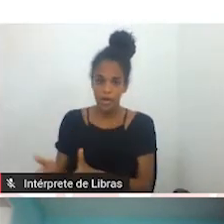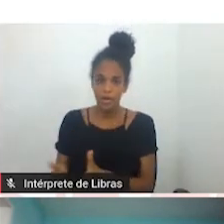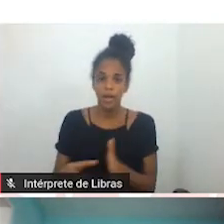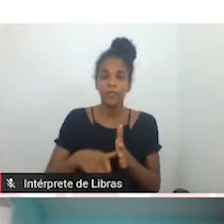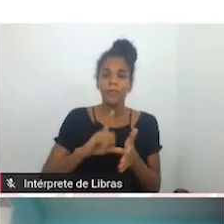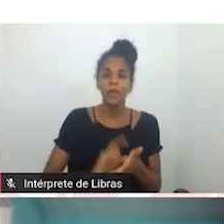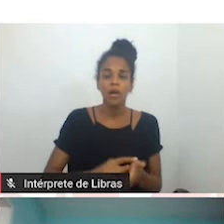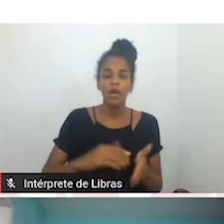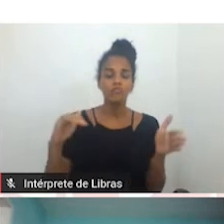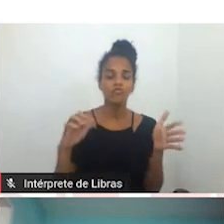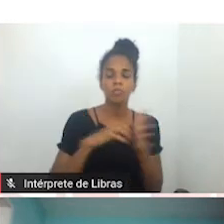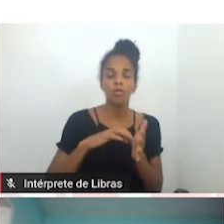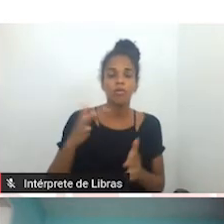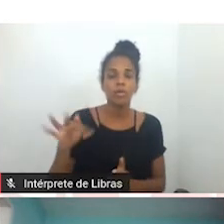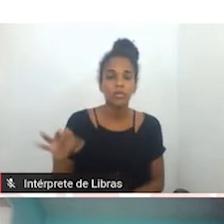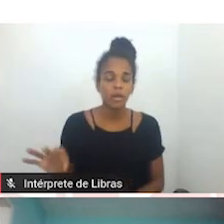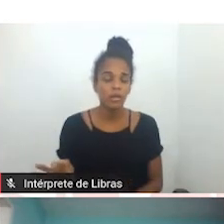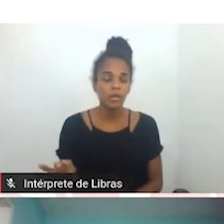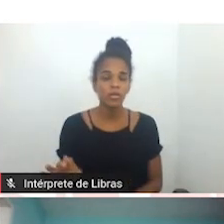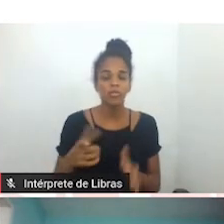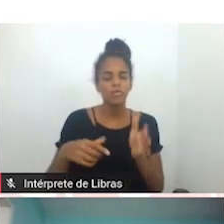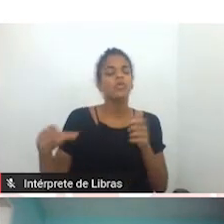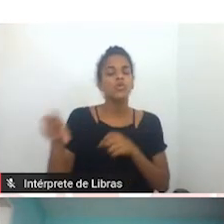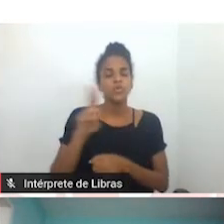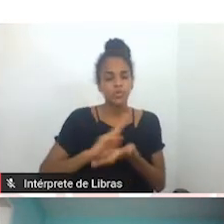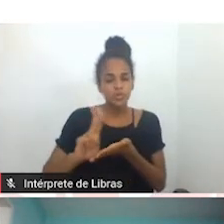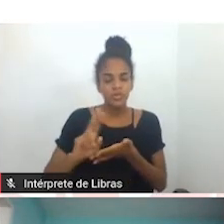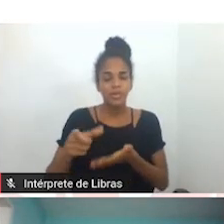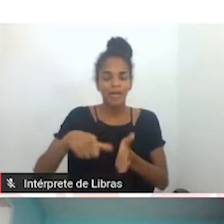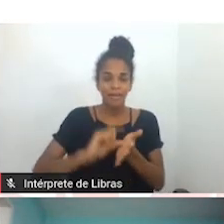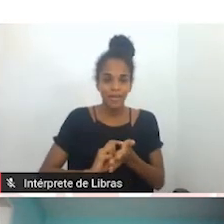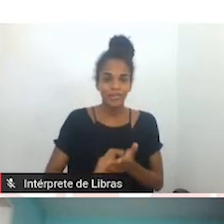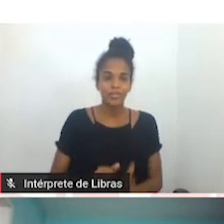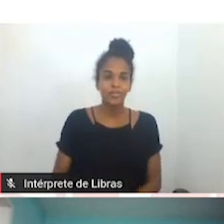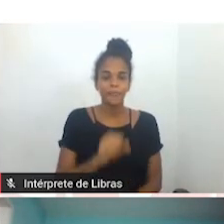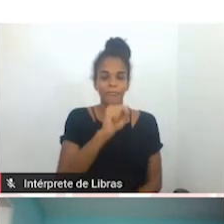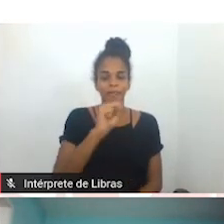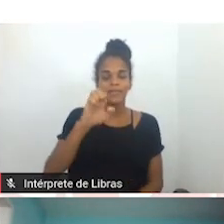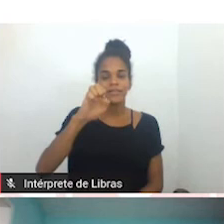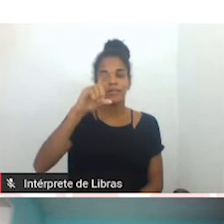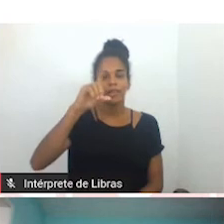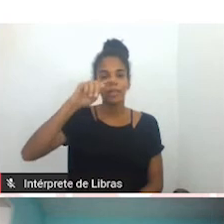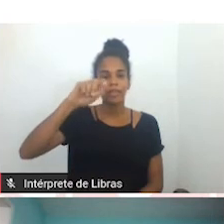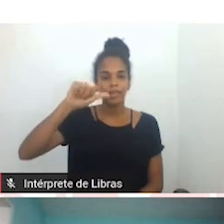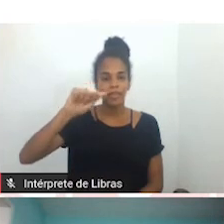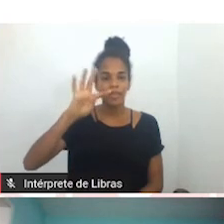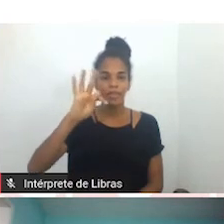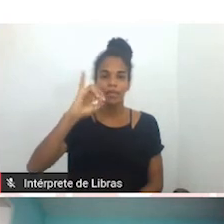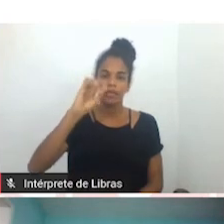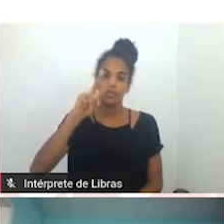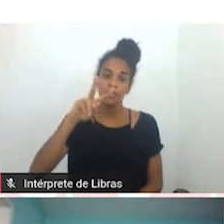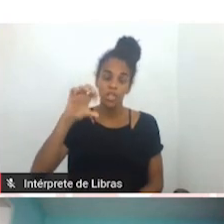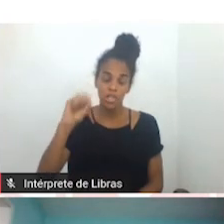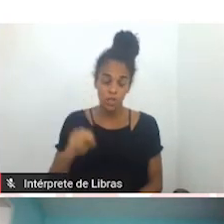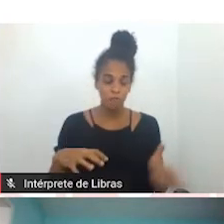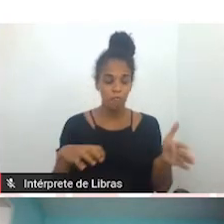fentanil e lidocaína. Como o sedativo a gente usa na prática, a gente tem usado muito o etomidato, e o bloqueador